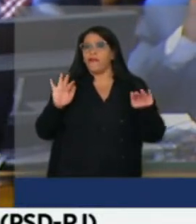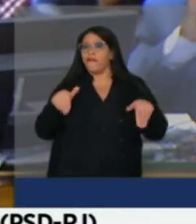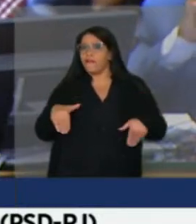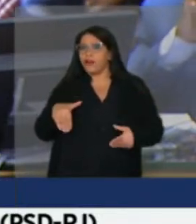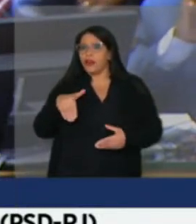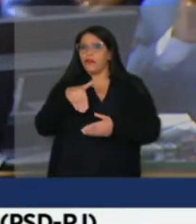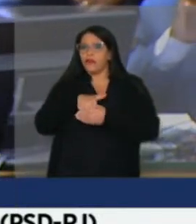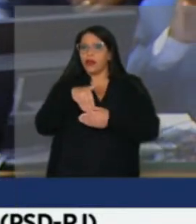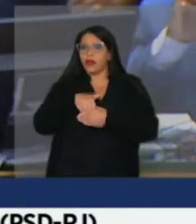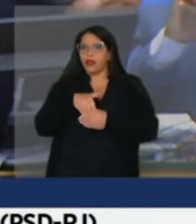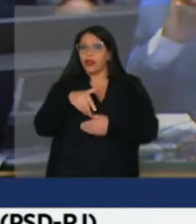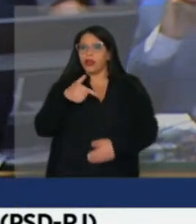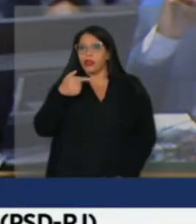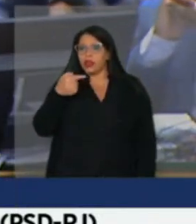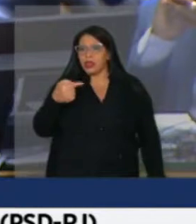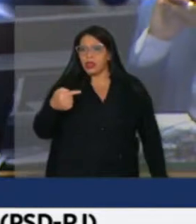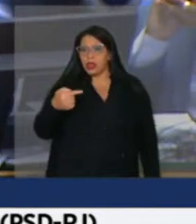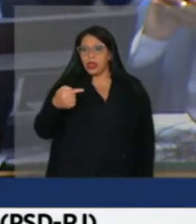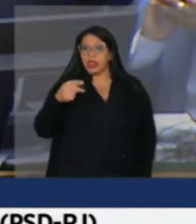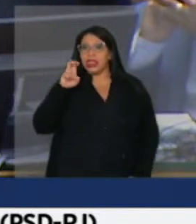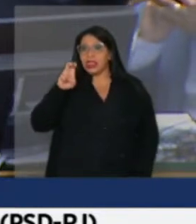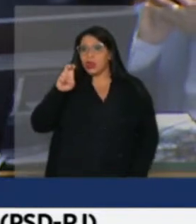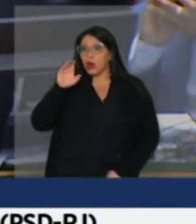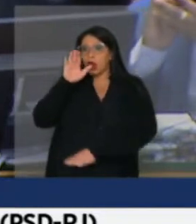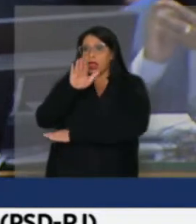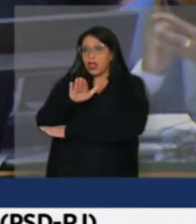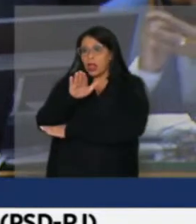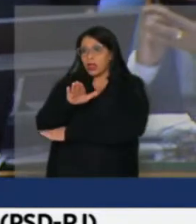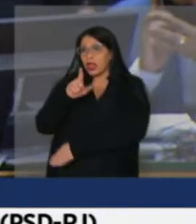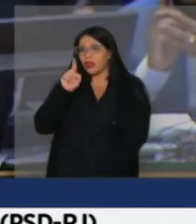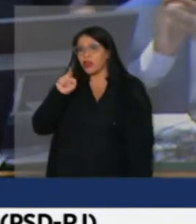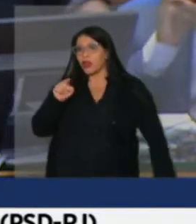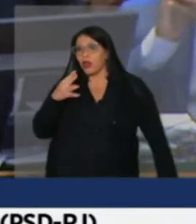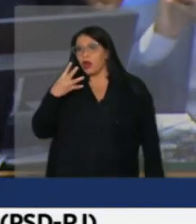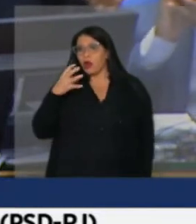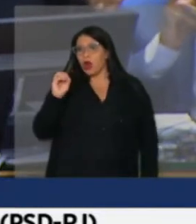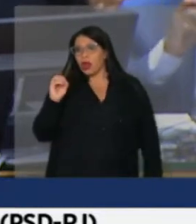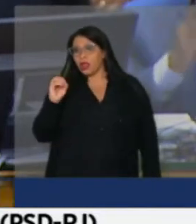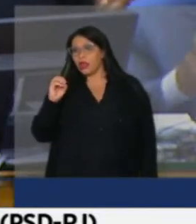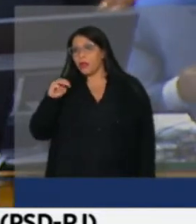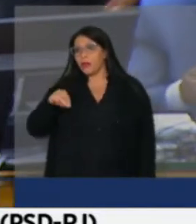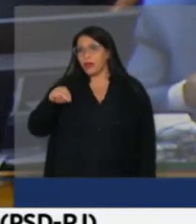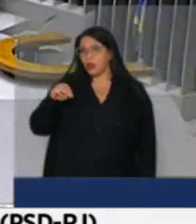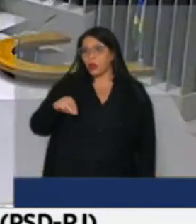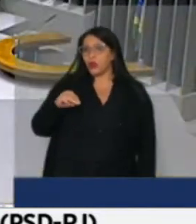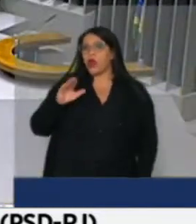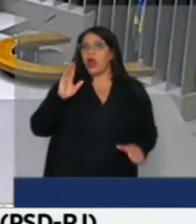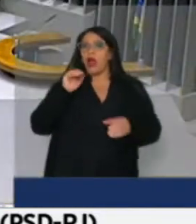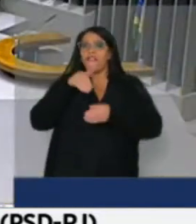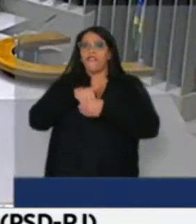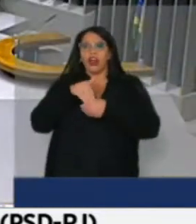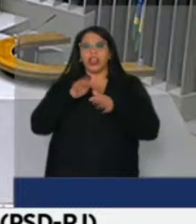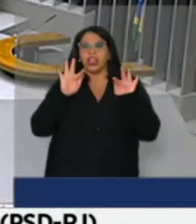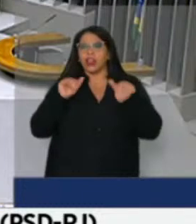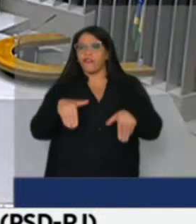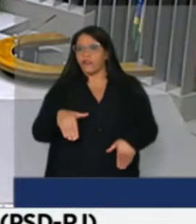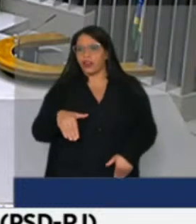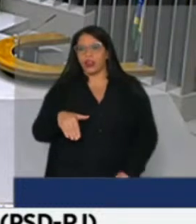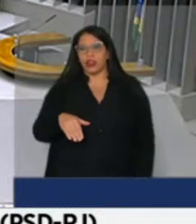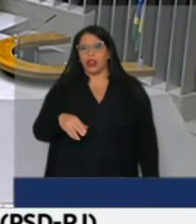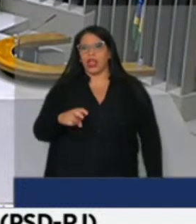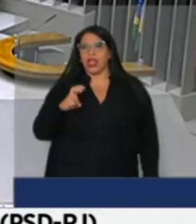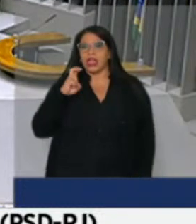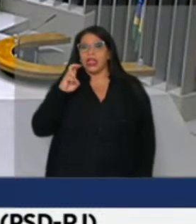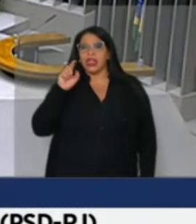às 17h40, portanto, daqui a 3 minutos e meio, pouco mais de 3 minutos, ele encerrará a votação